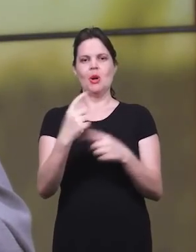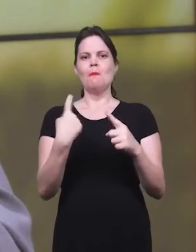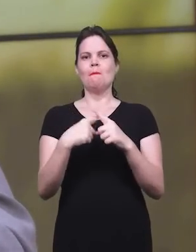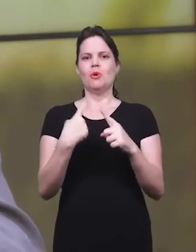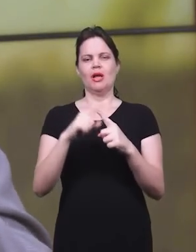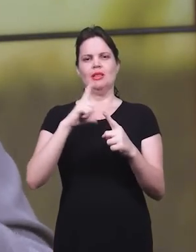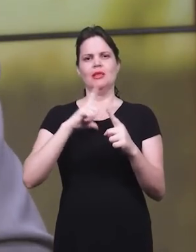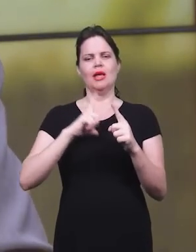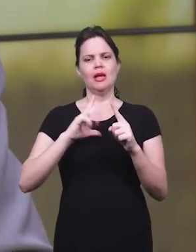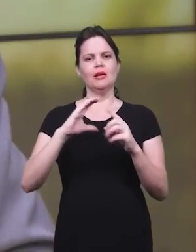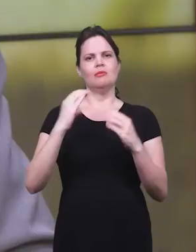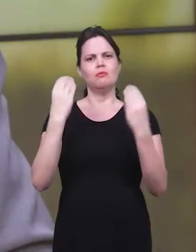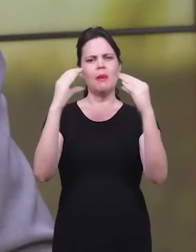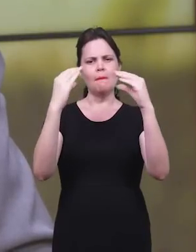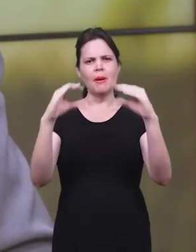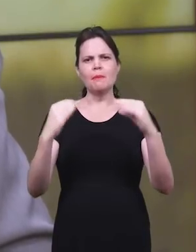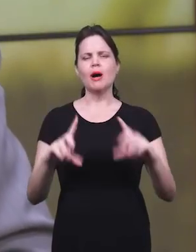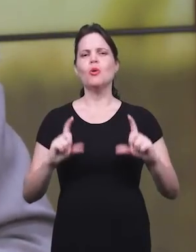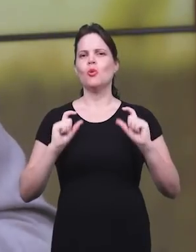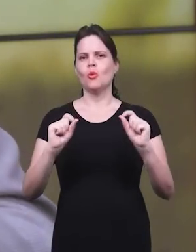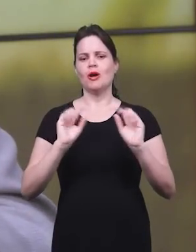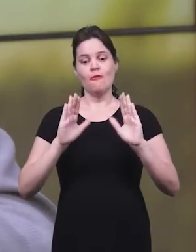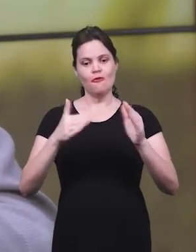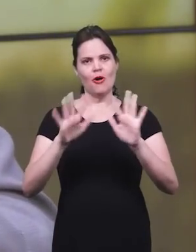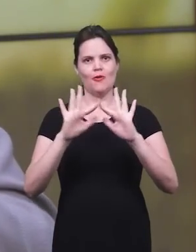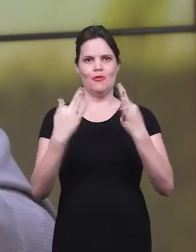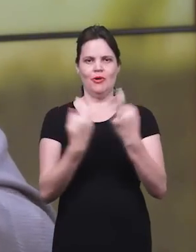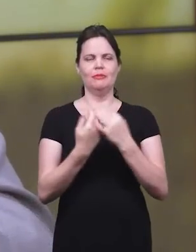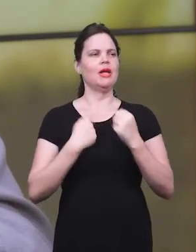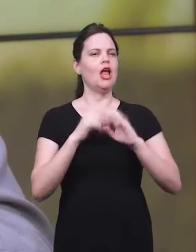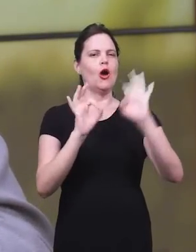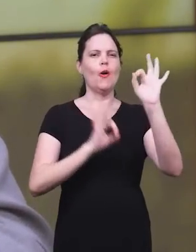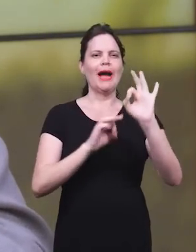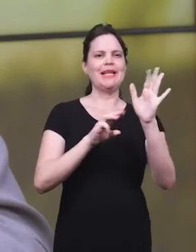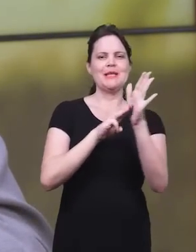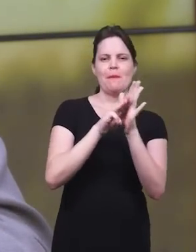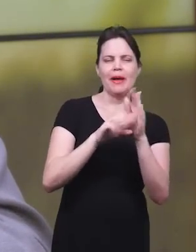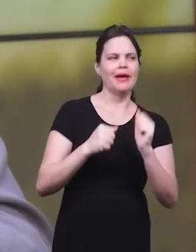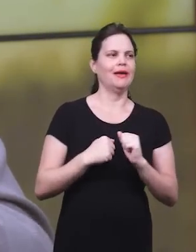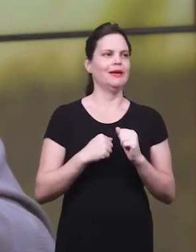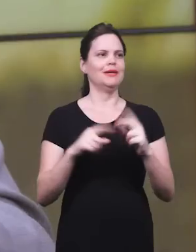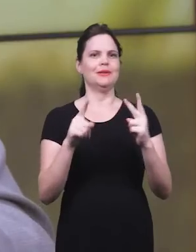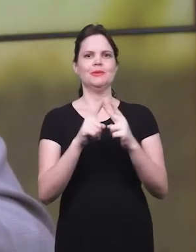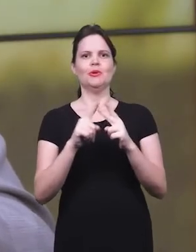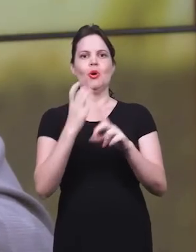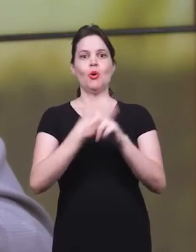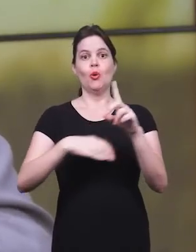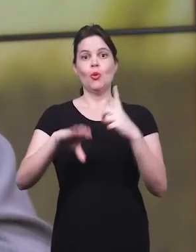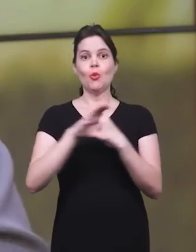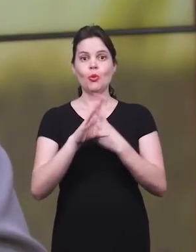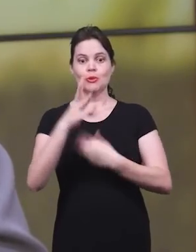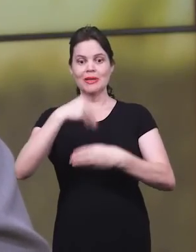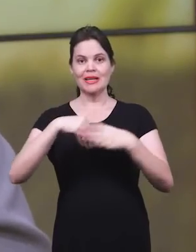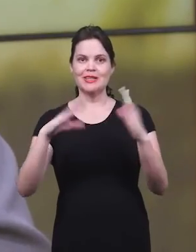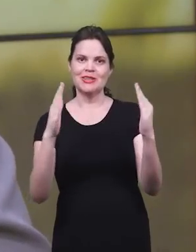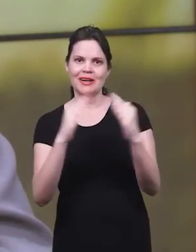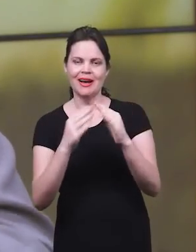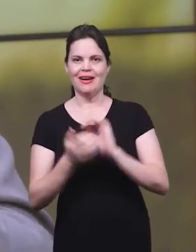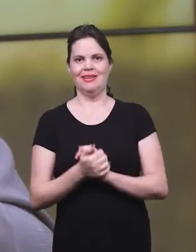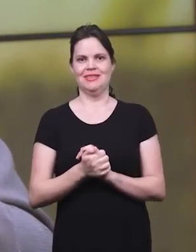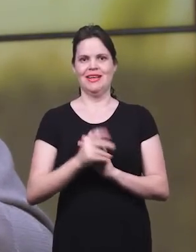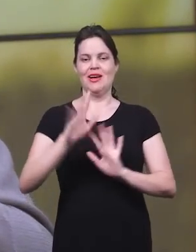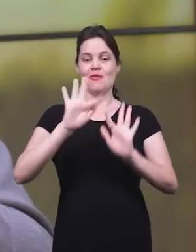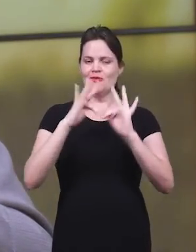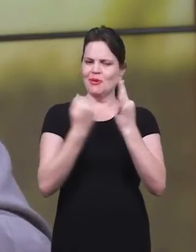dia de muitos conteúdos voltados para a família, organização e método, família e Projeto de Deus, daqui a pouquinho culto no lar, você